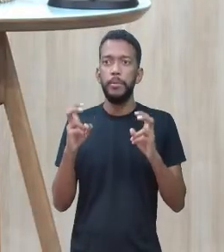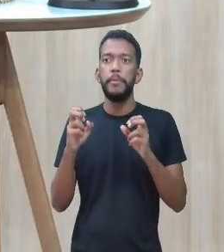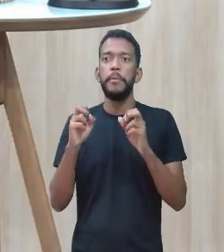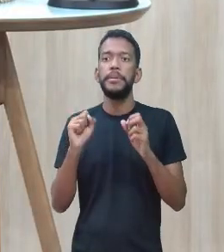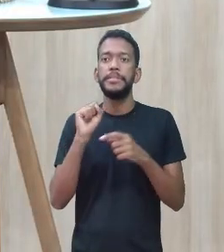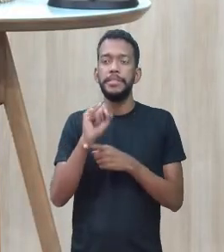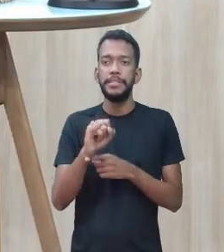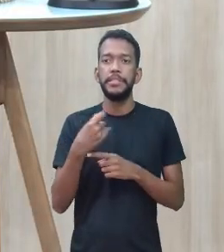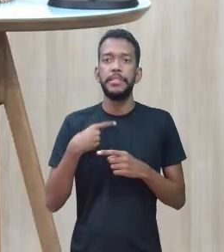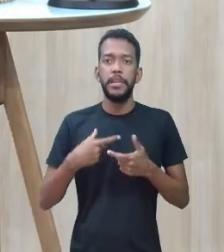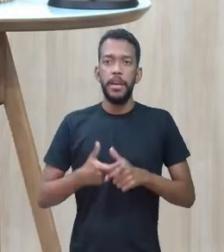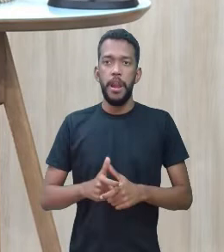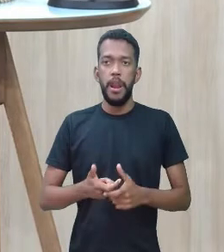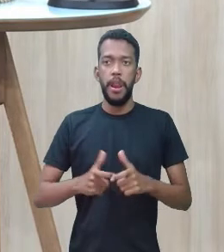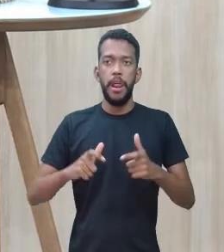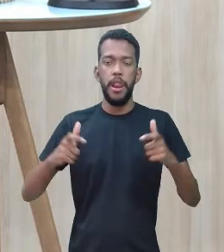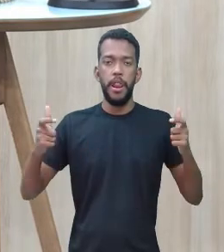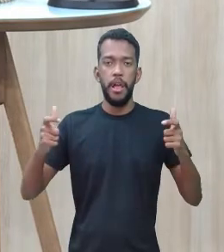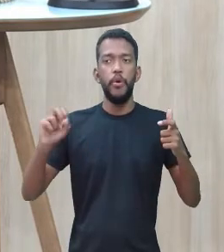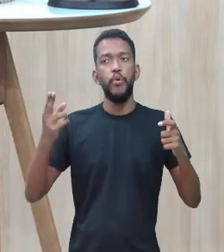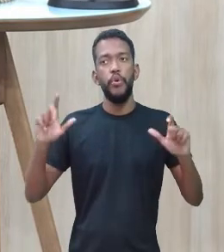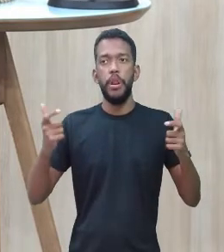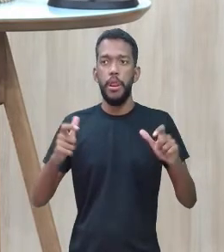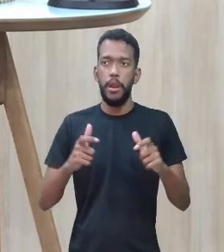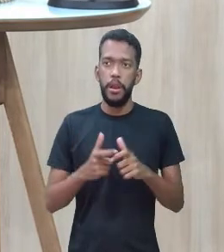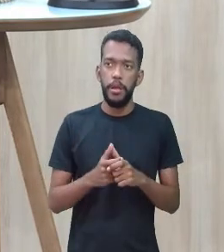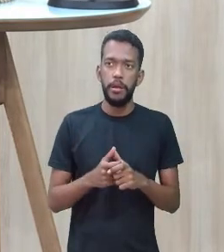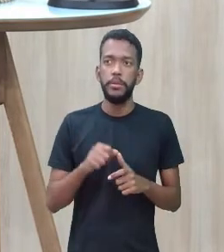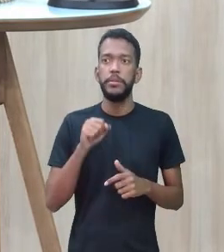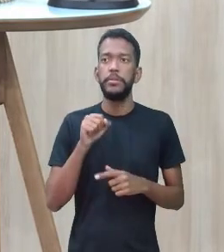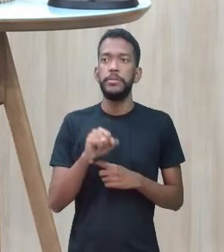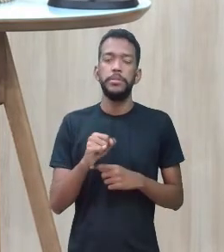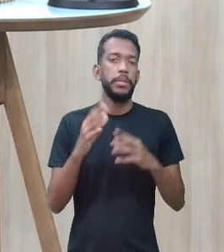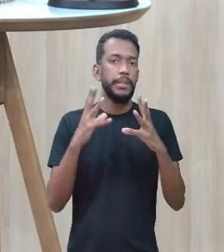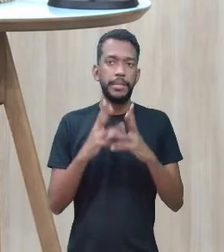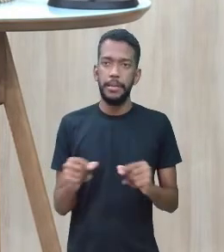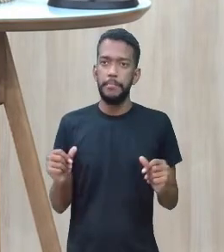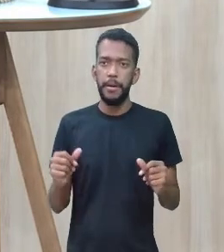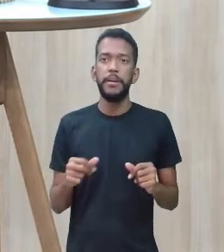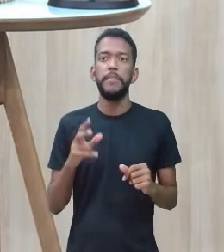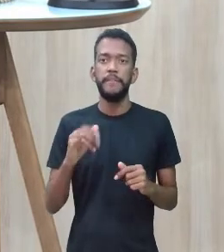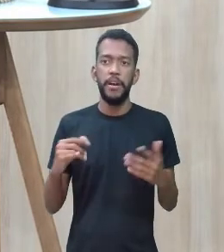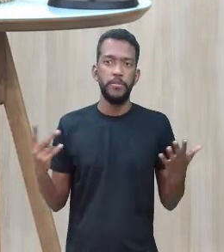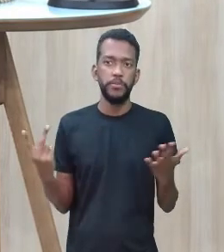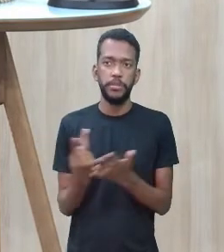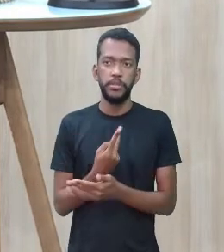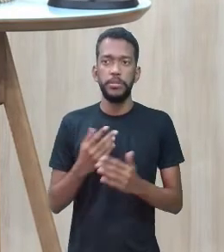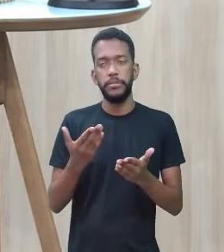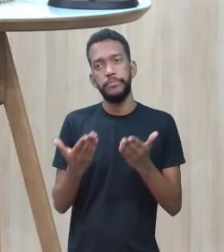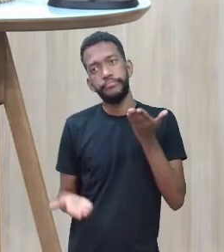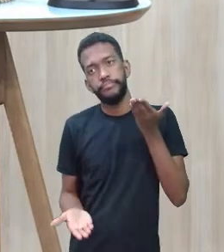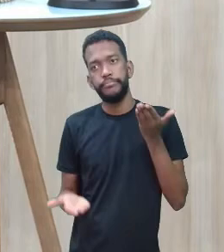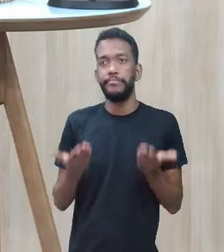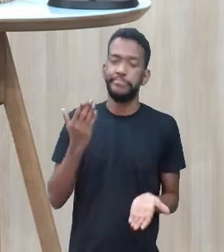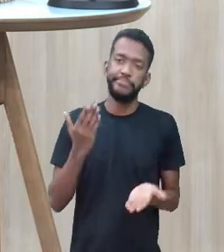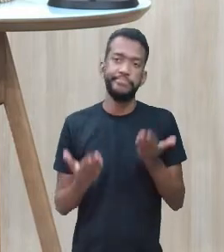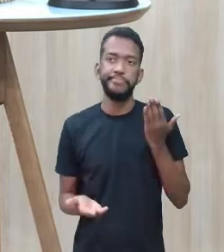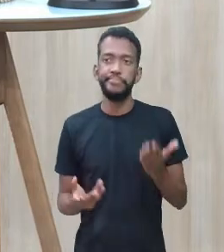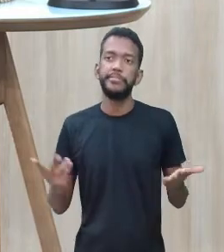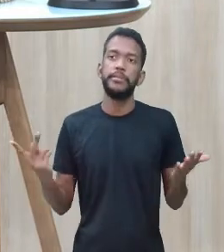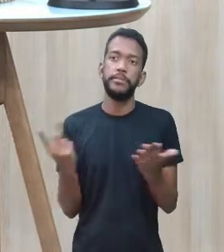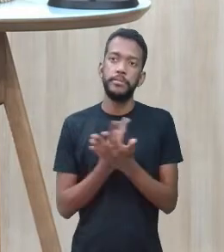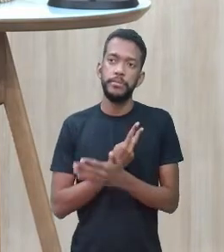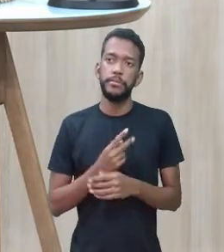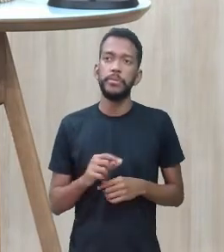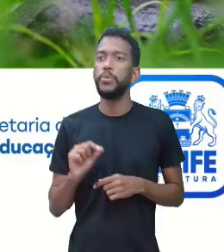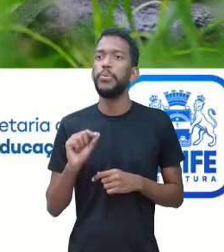se ela aumenta a população, ou se ela diminui, ou se ela desaparece, vai causar um desequilíbrio no ecossistema. E aí,